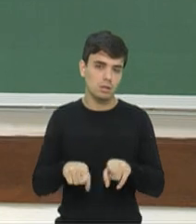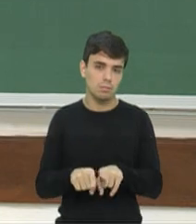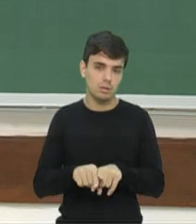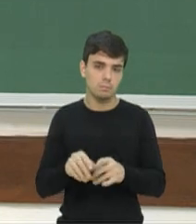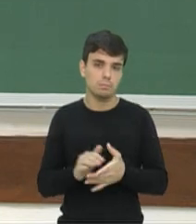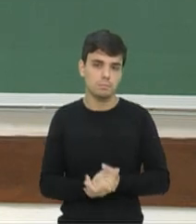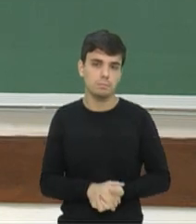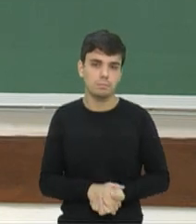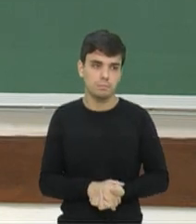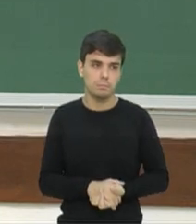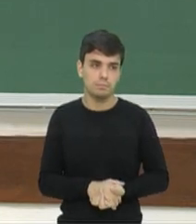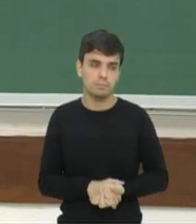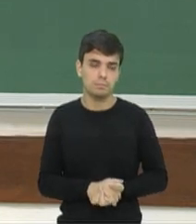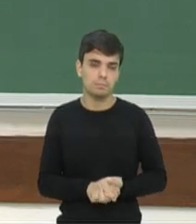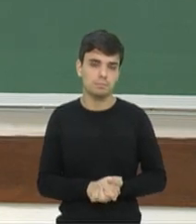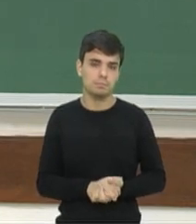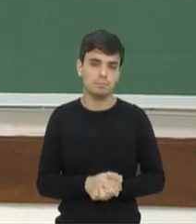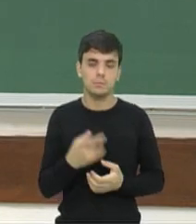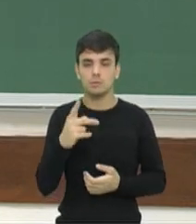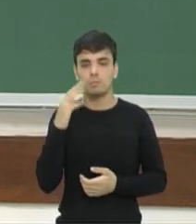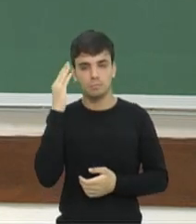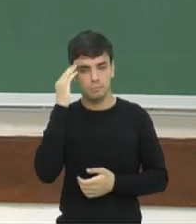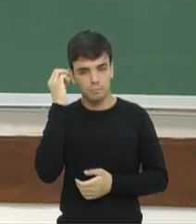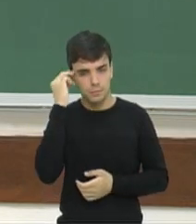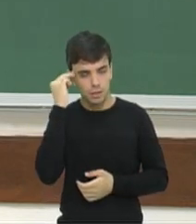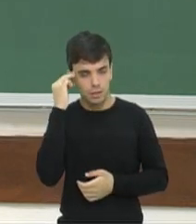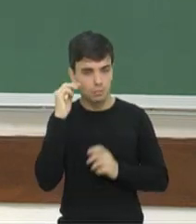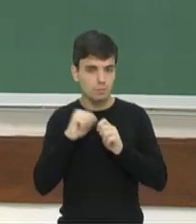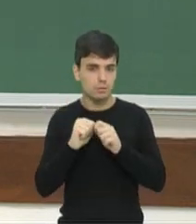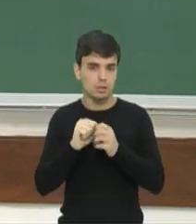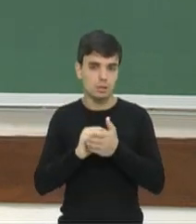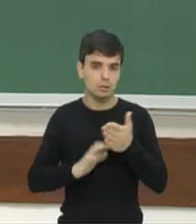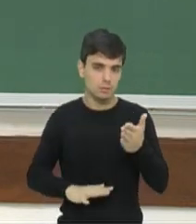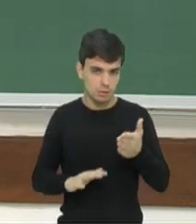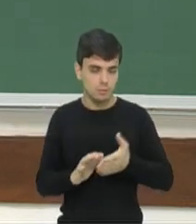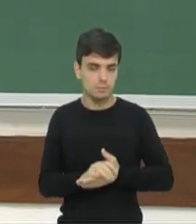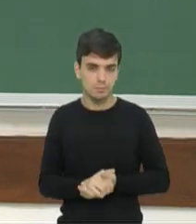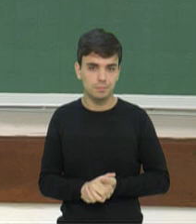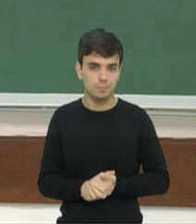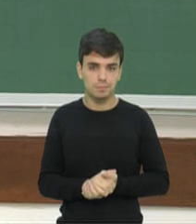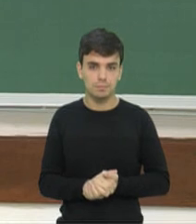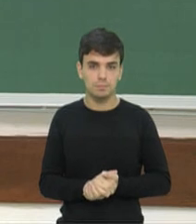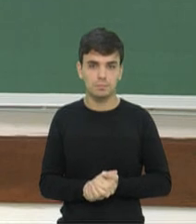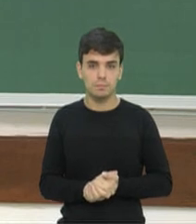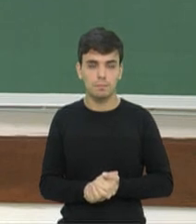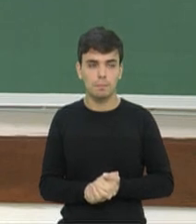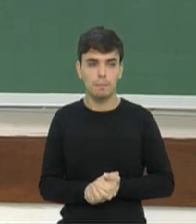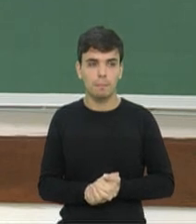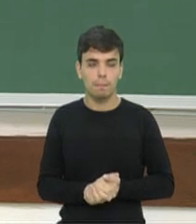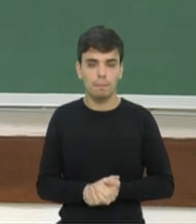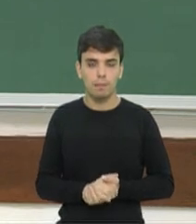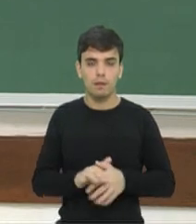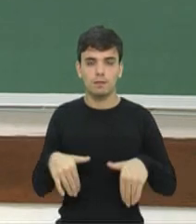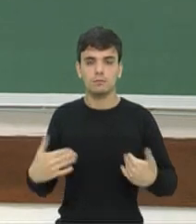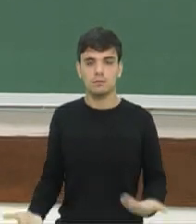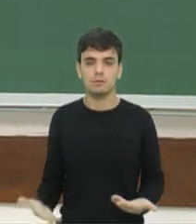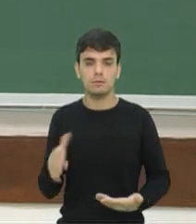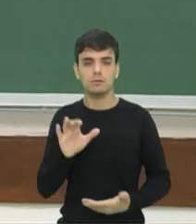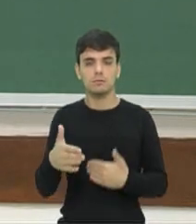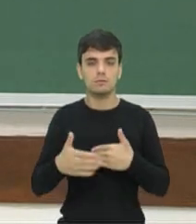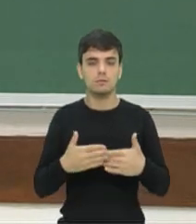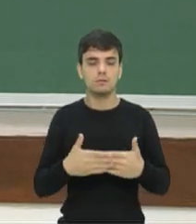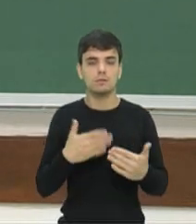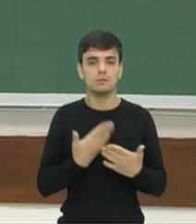melhorando também a sua parte de mental, né? Para estar realizando as atividades. O conhecimento se dá de maneira melhor. E assim fechamos a nossa